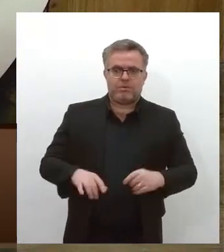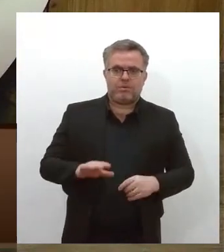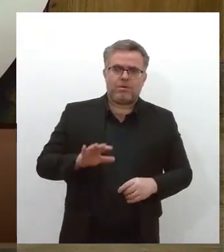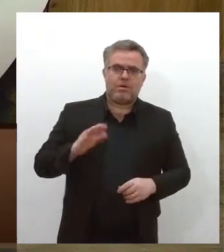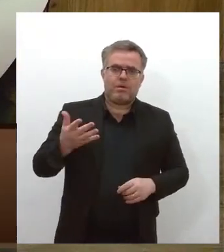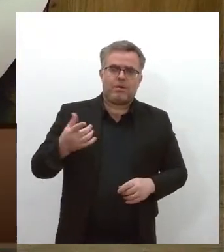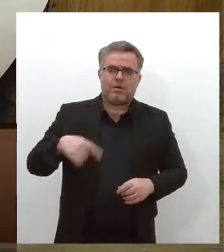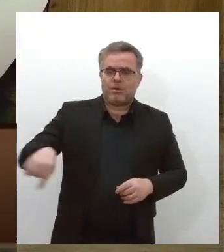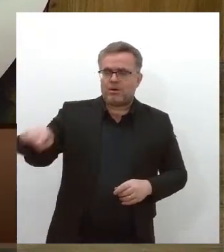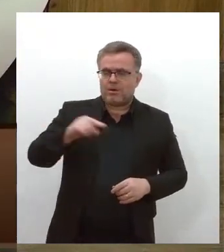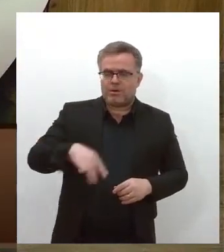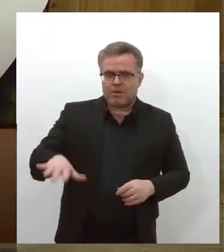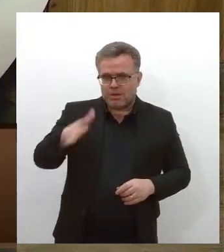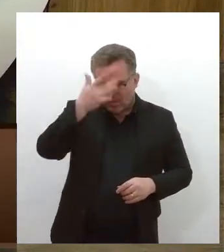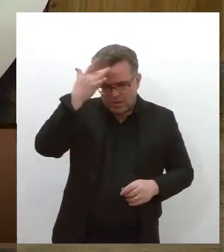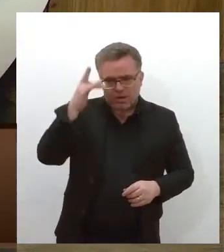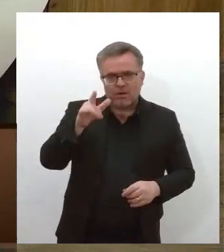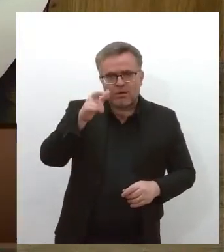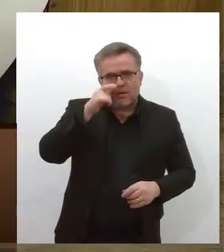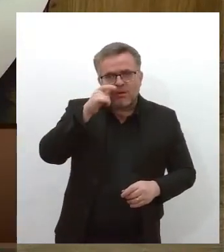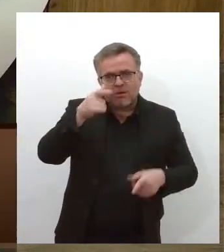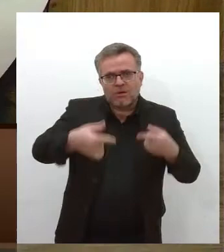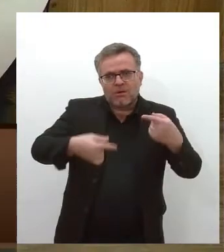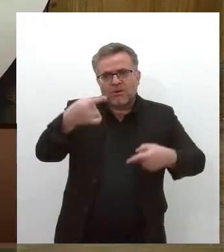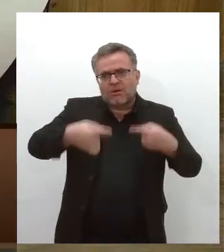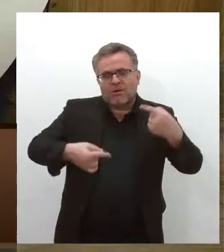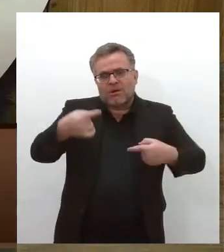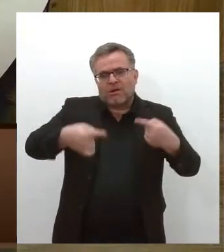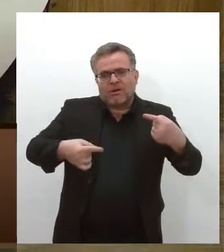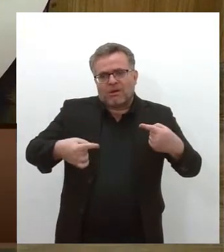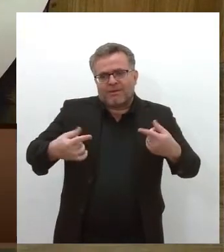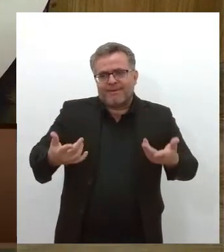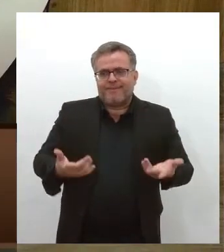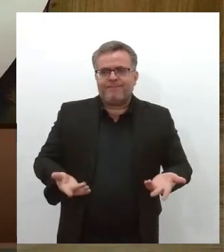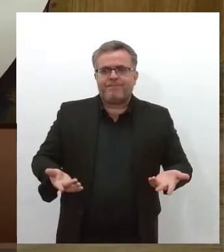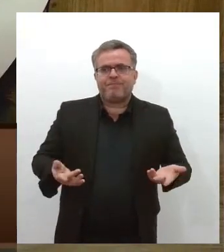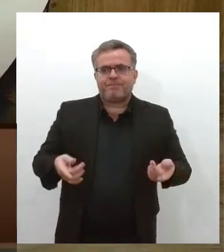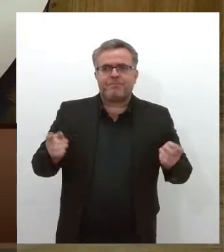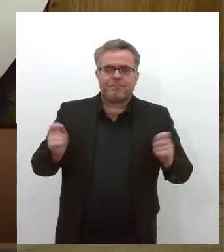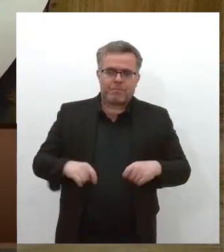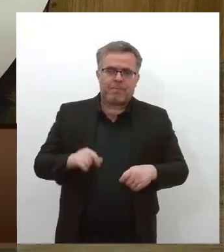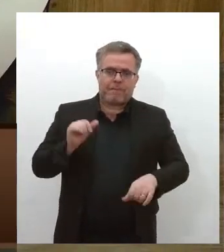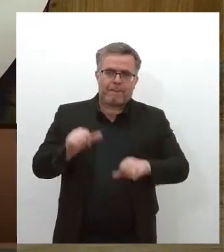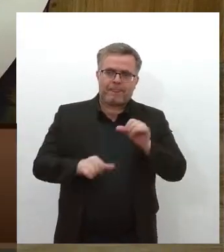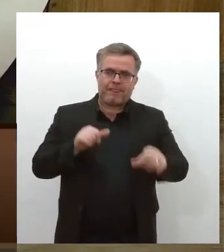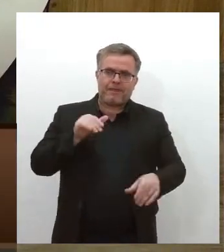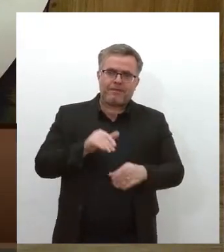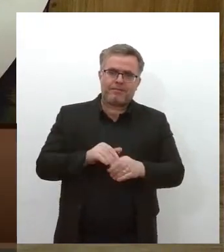ao assistir, ao ver ali aquele embate entre os candidatos, possam mudar o seu voto?